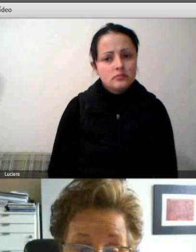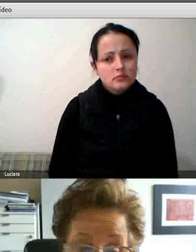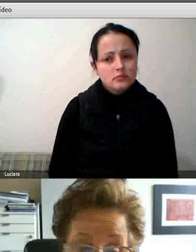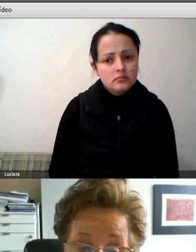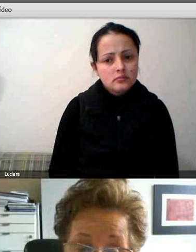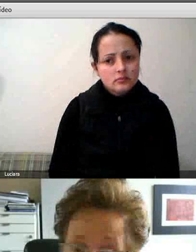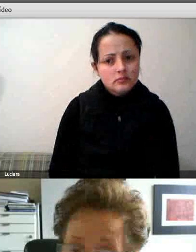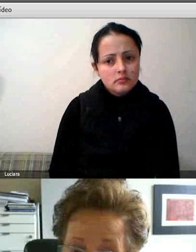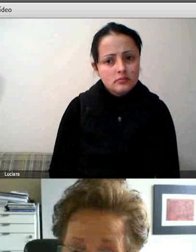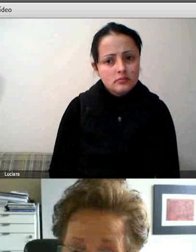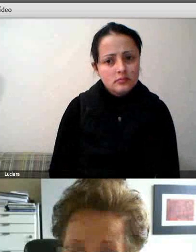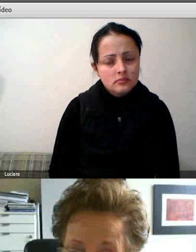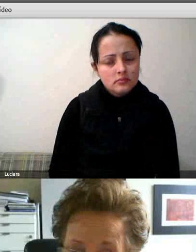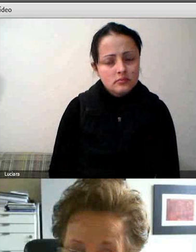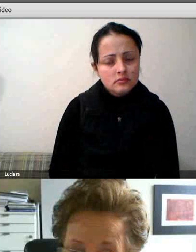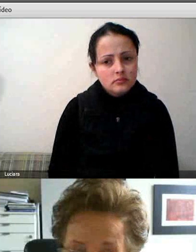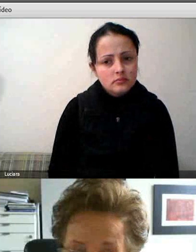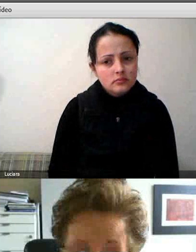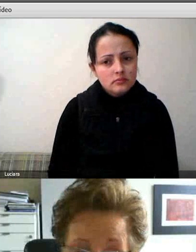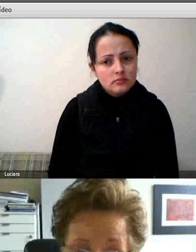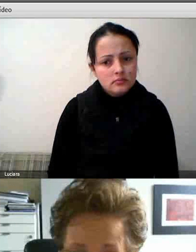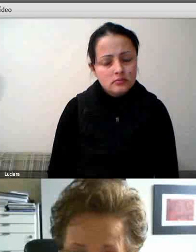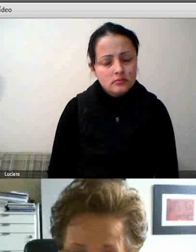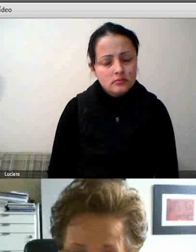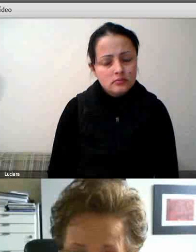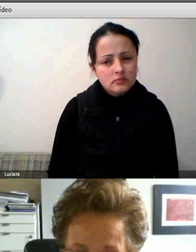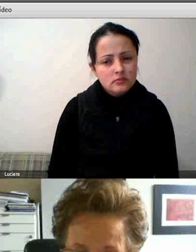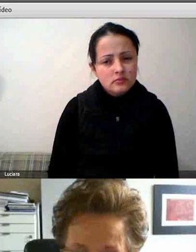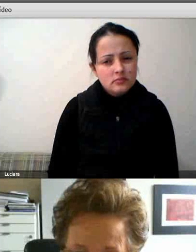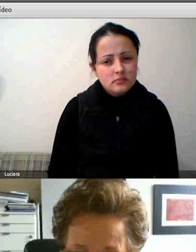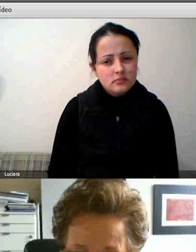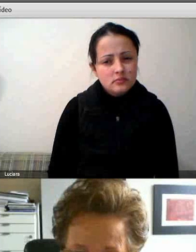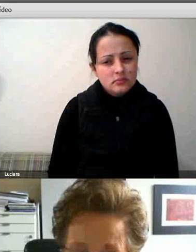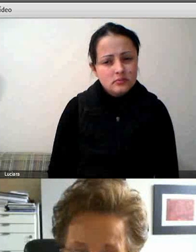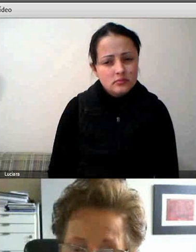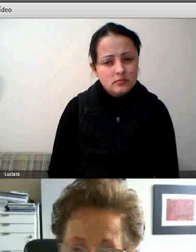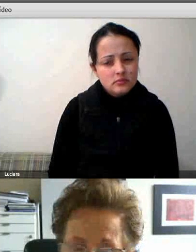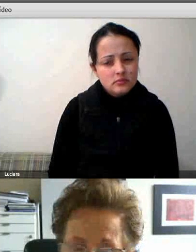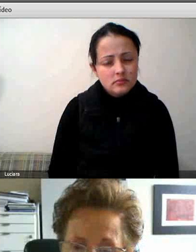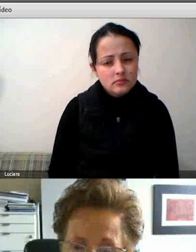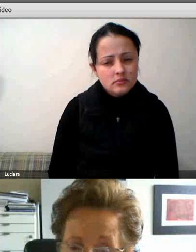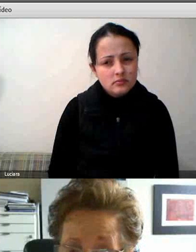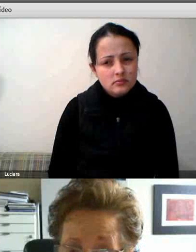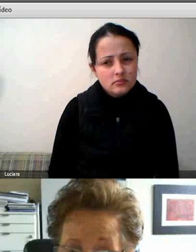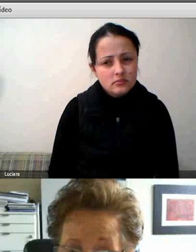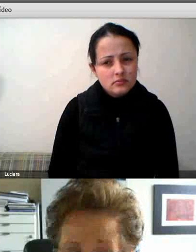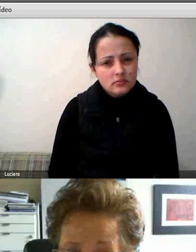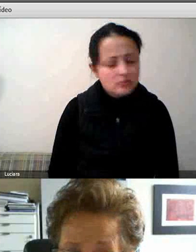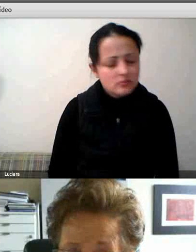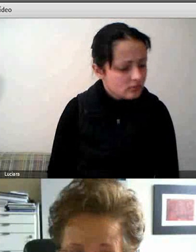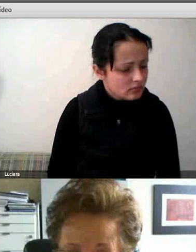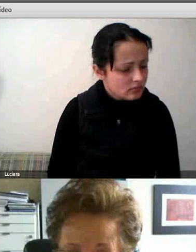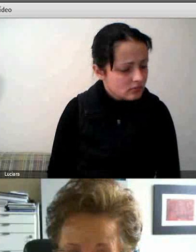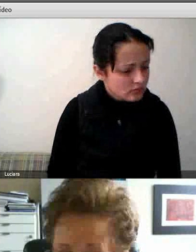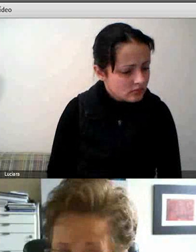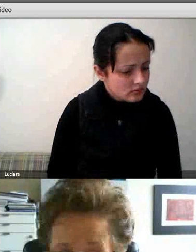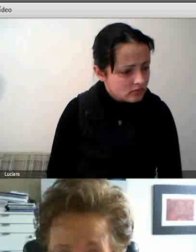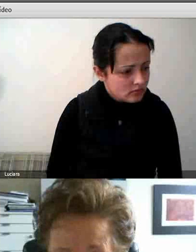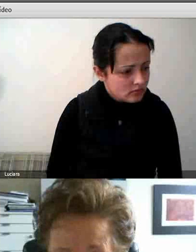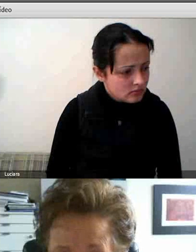mas com pessoas em trocas sociais. Então, interage com os objetos do meio, interage